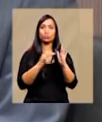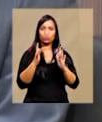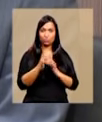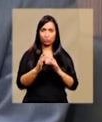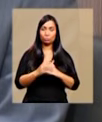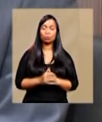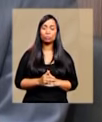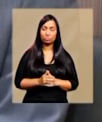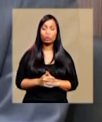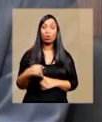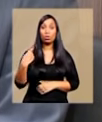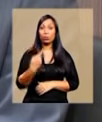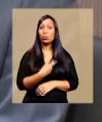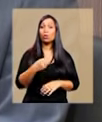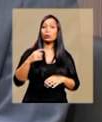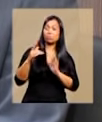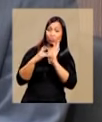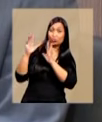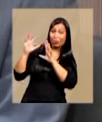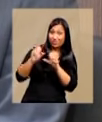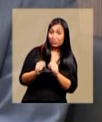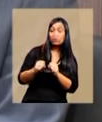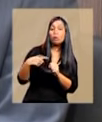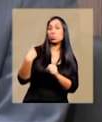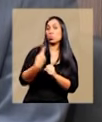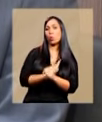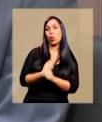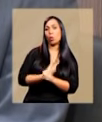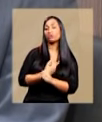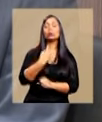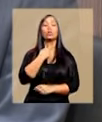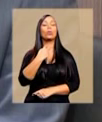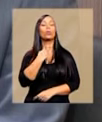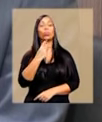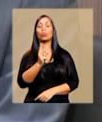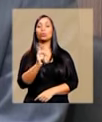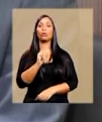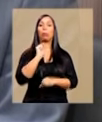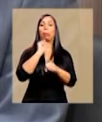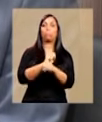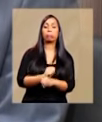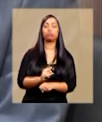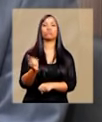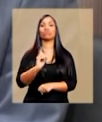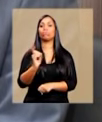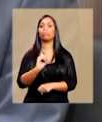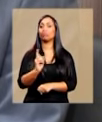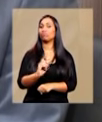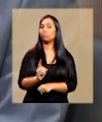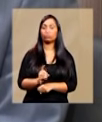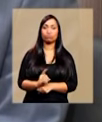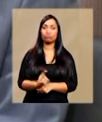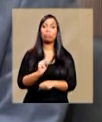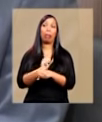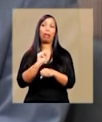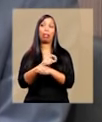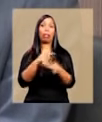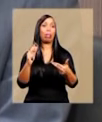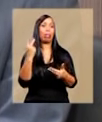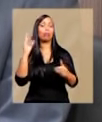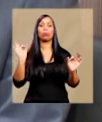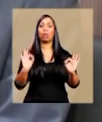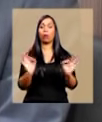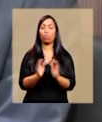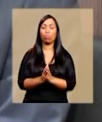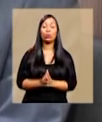Filho Jesus. E aderindo ao seu Filho, nós não podemos ficar inerte, não podemos ficar simplesmente esperando que as